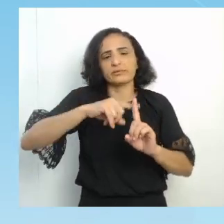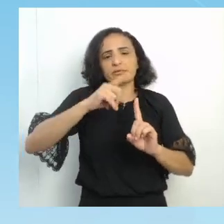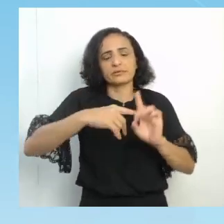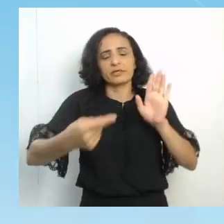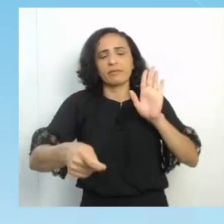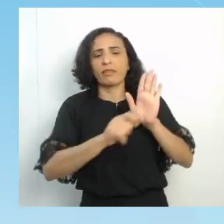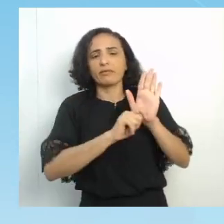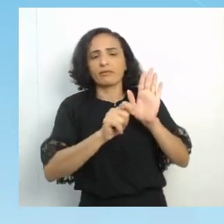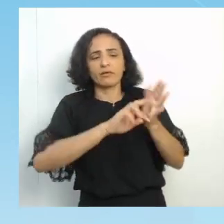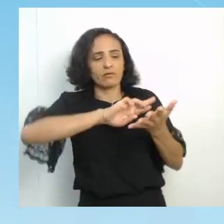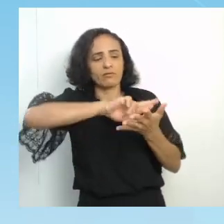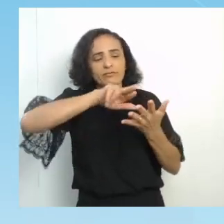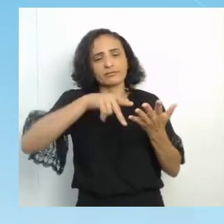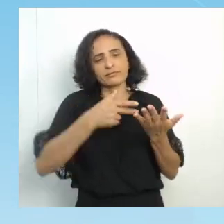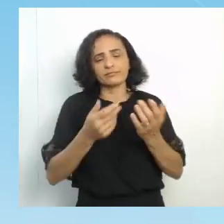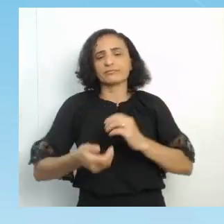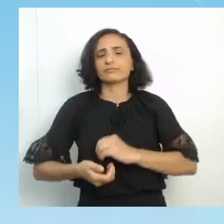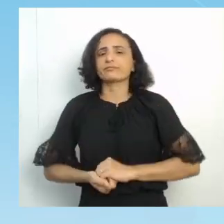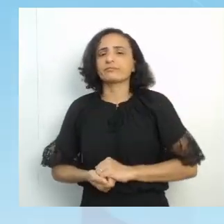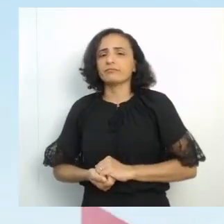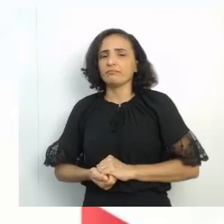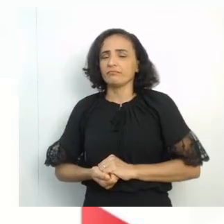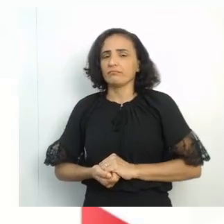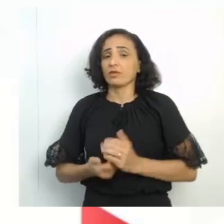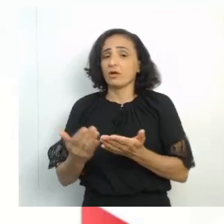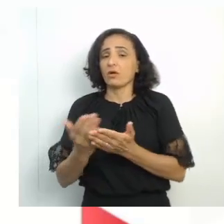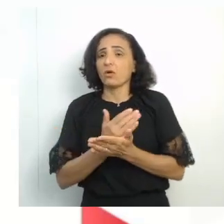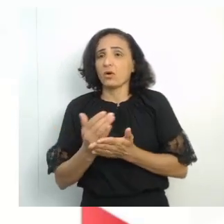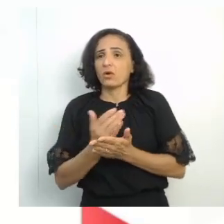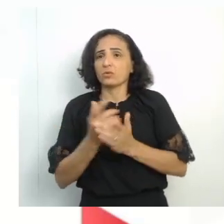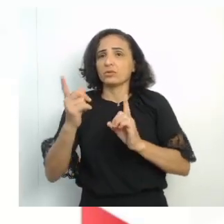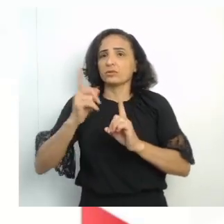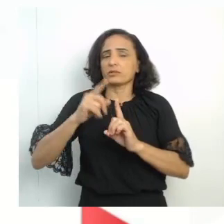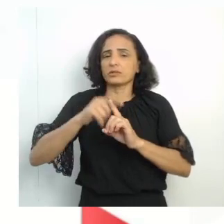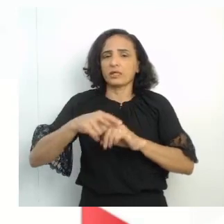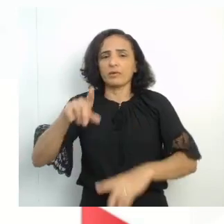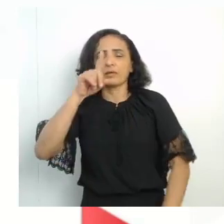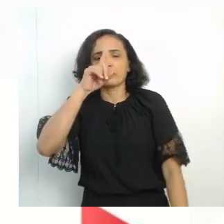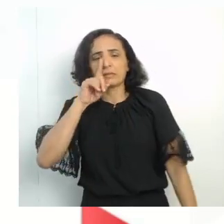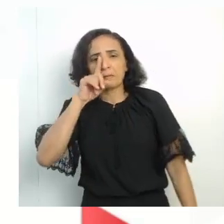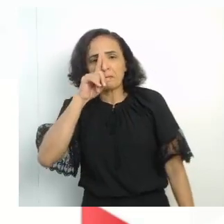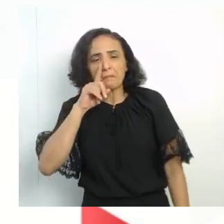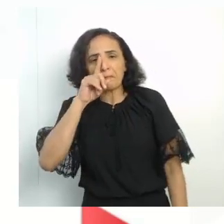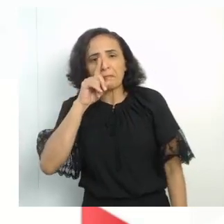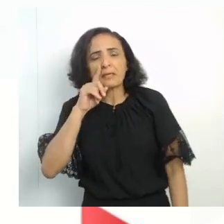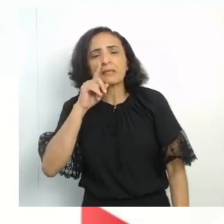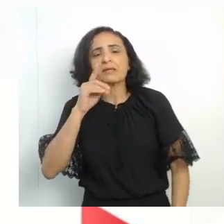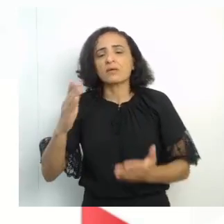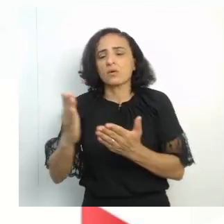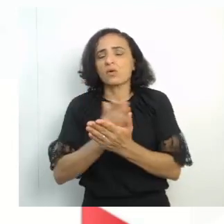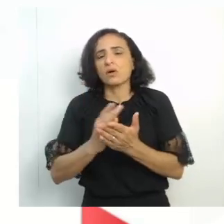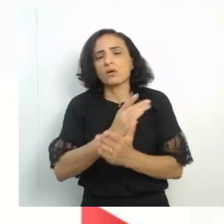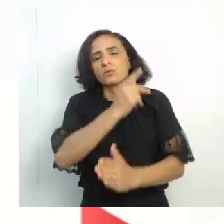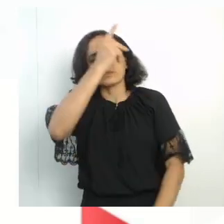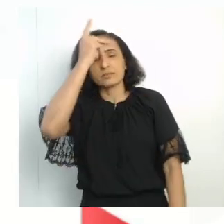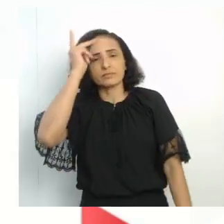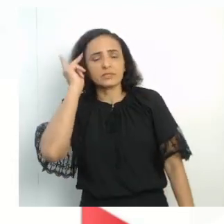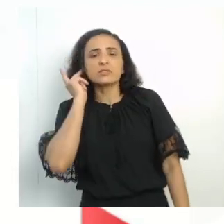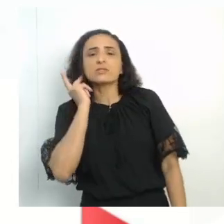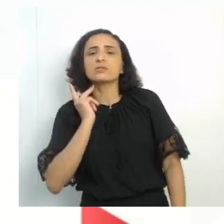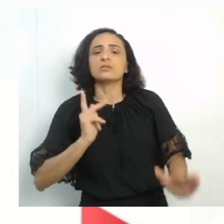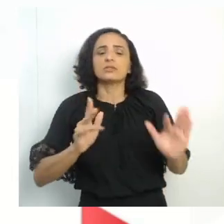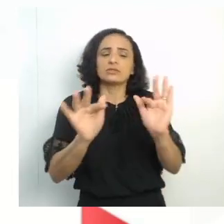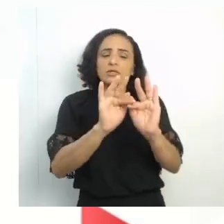também os fatores de risco, né? Que é o uso por familiares, por desempenho escolar